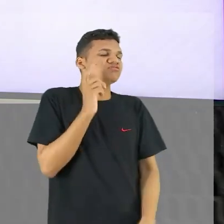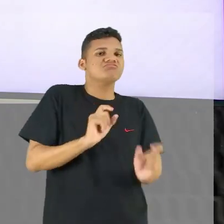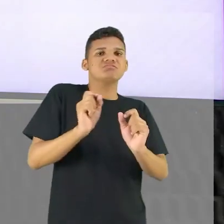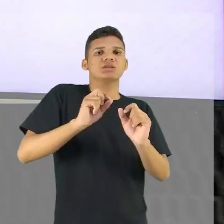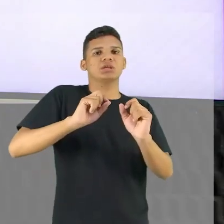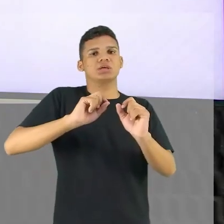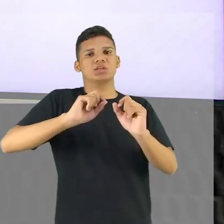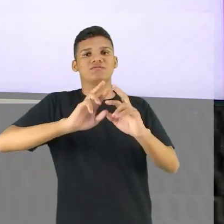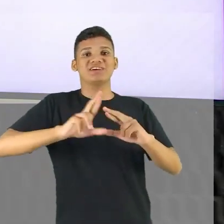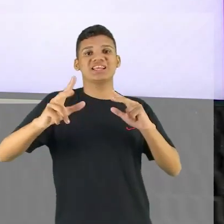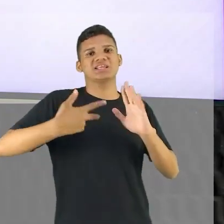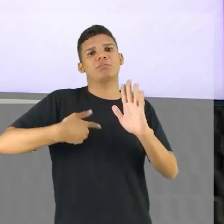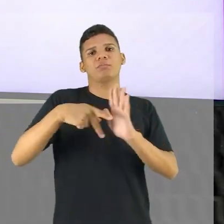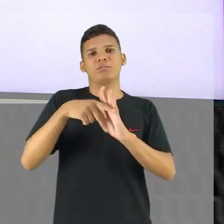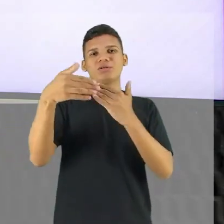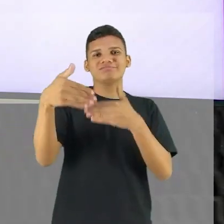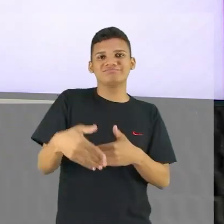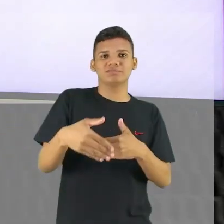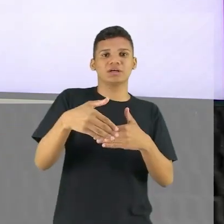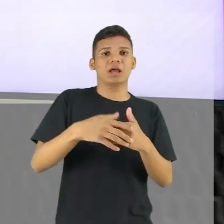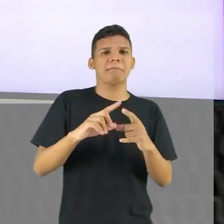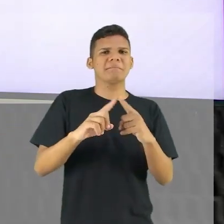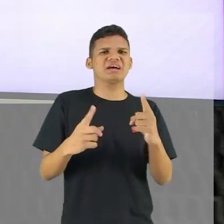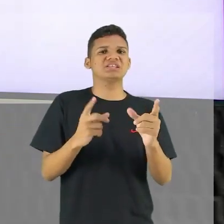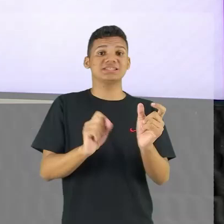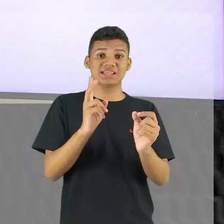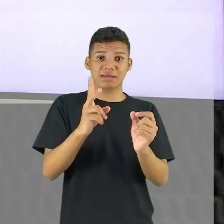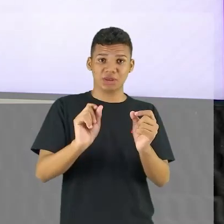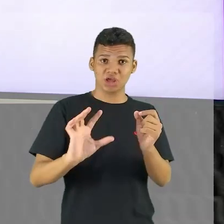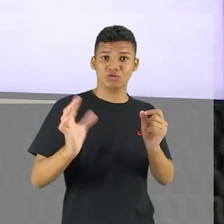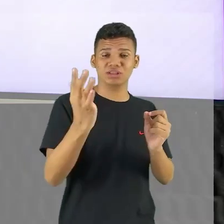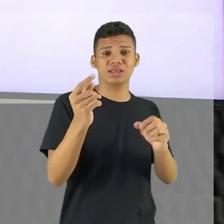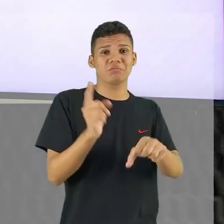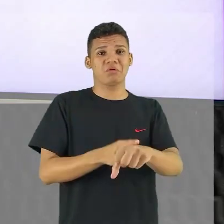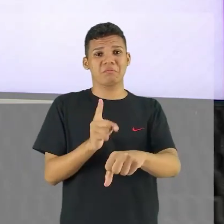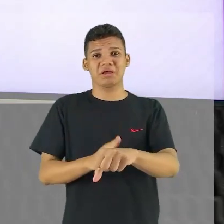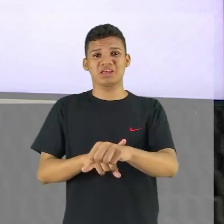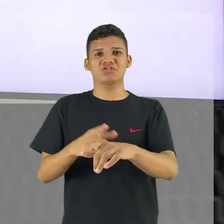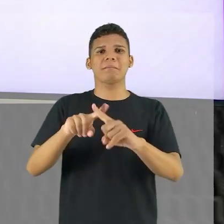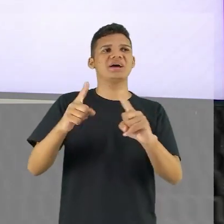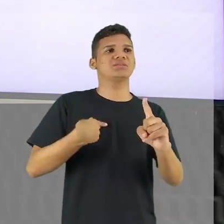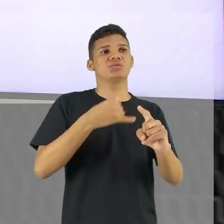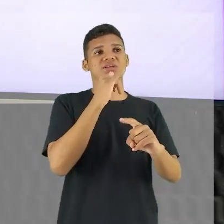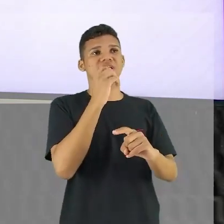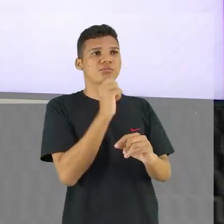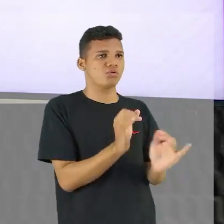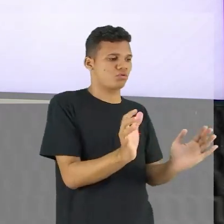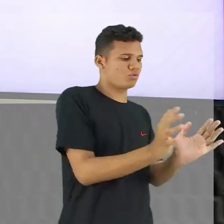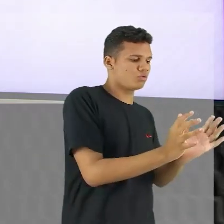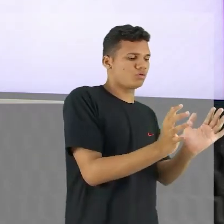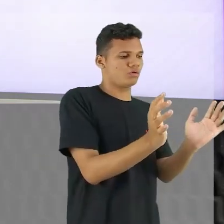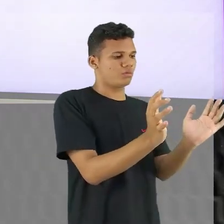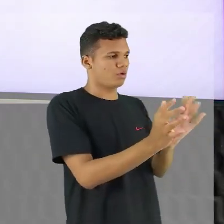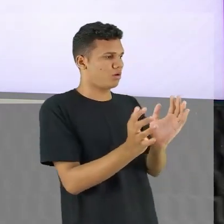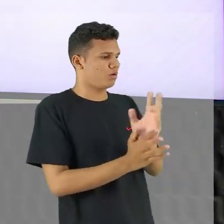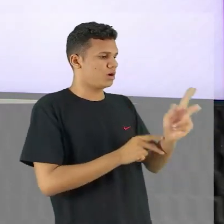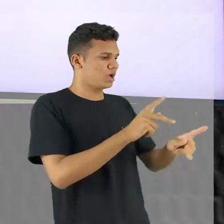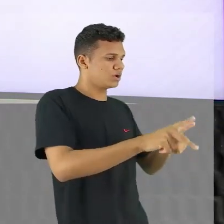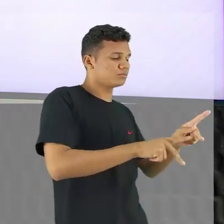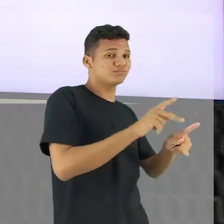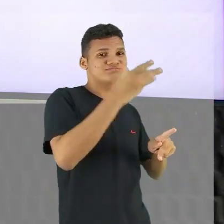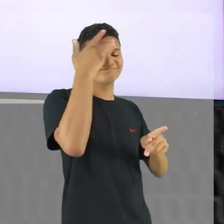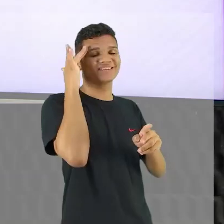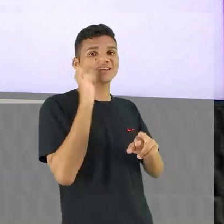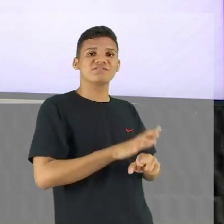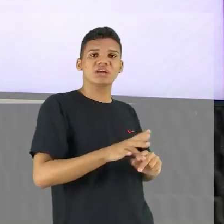diferença dessas provas, apesar de serem provas que acontecem em momentos para grupos diferentes, públicos distintos, elas